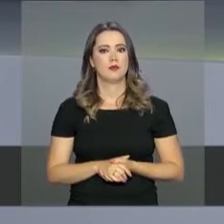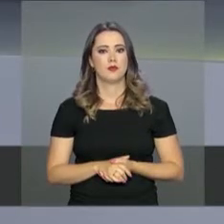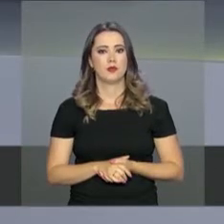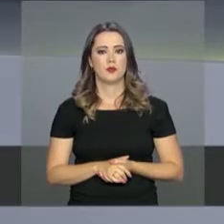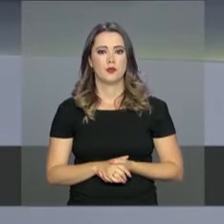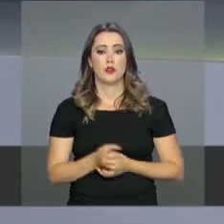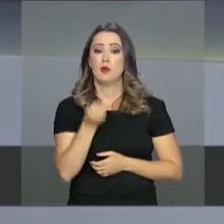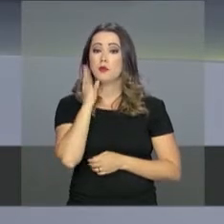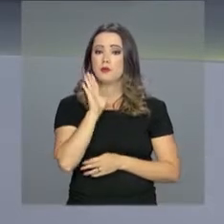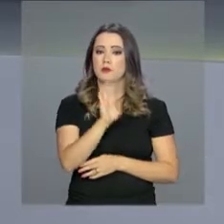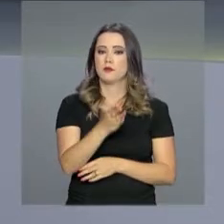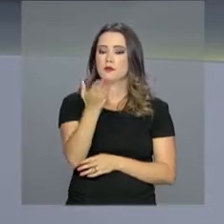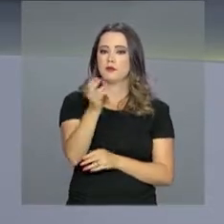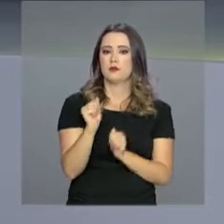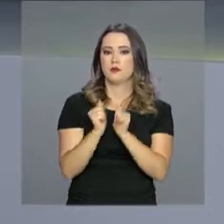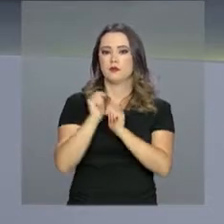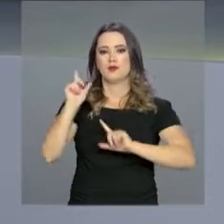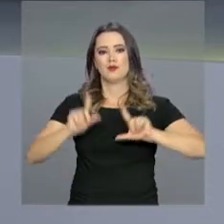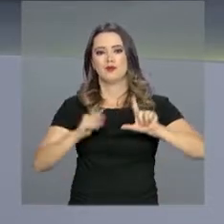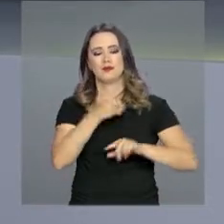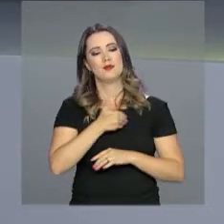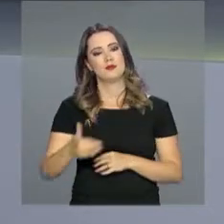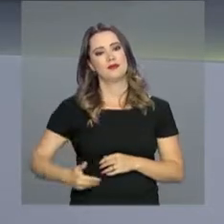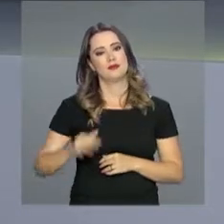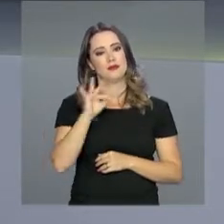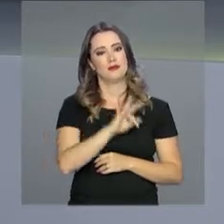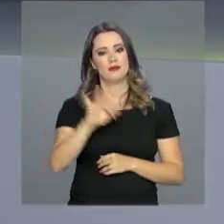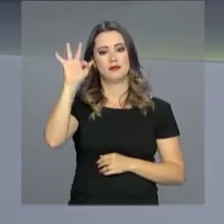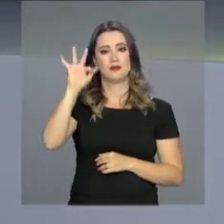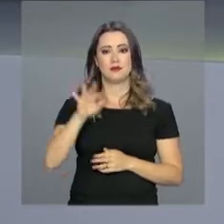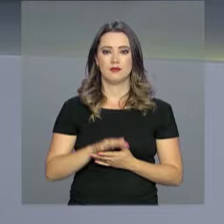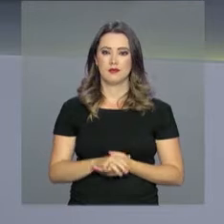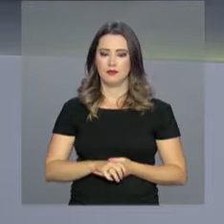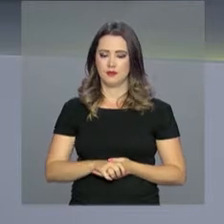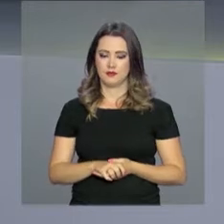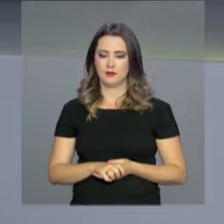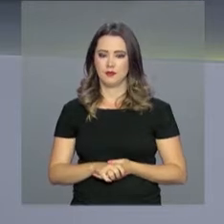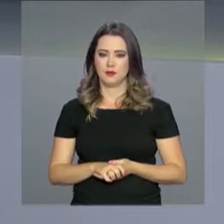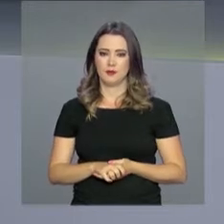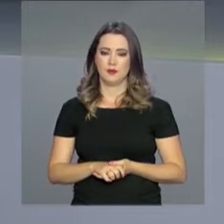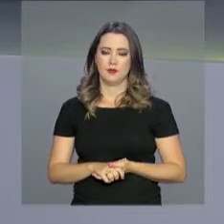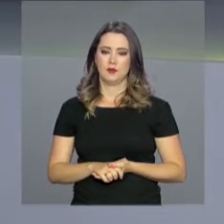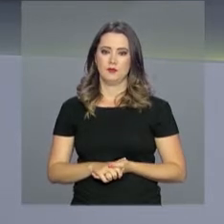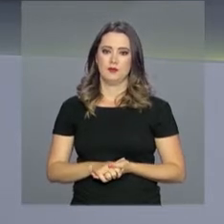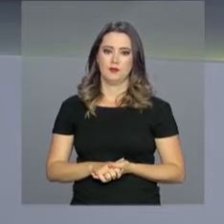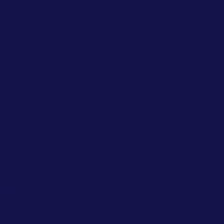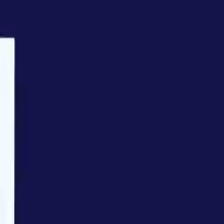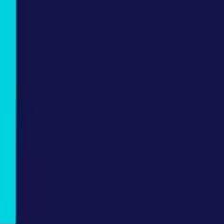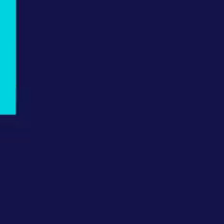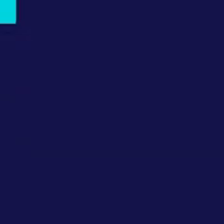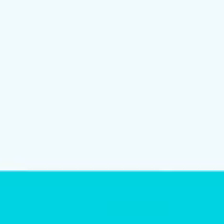uma boa tarde pra você continue com a gente aqui na nbr a tv do governo federal